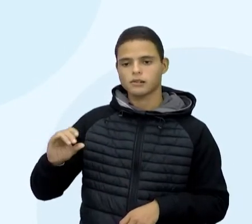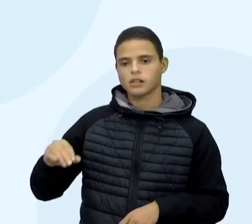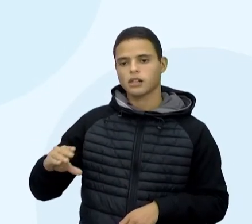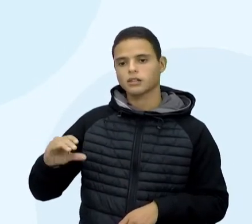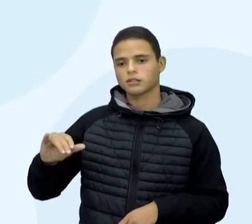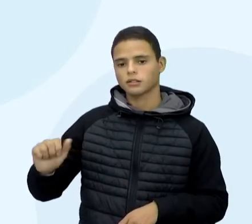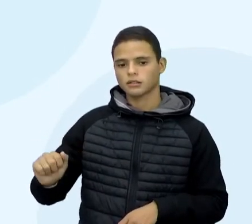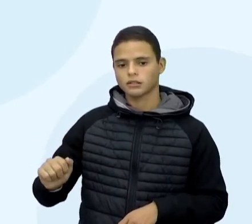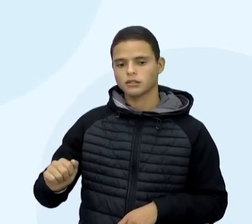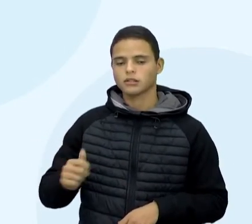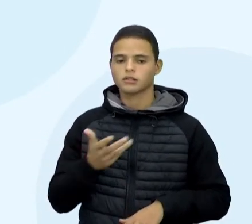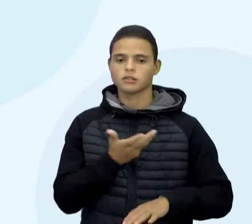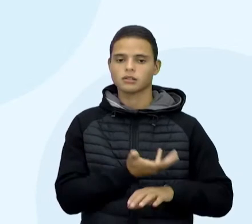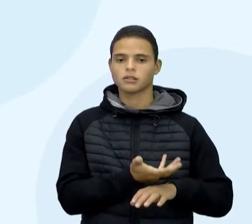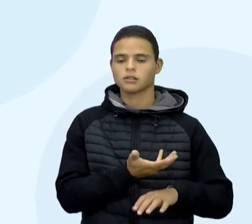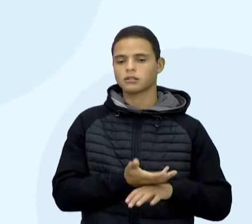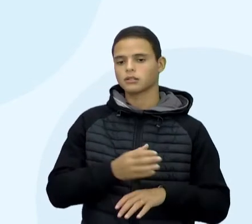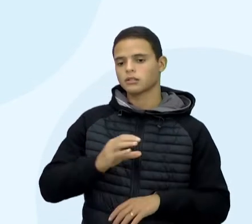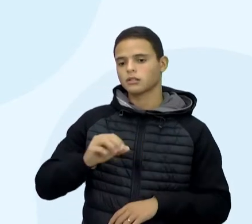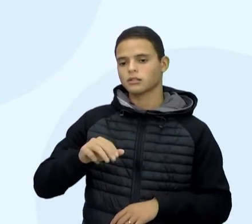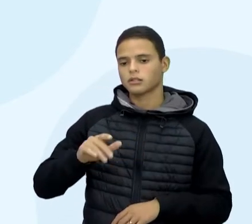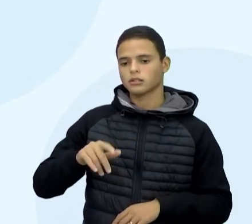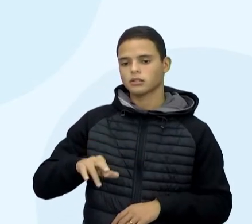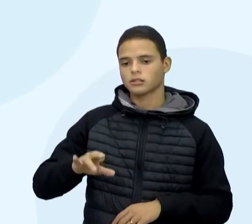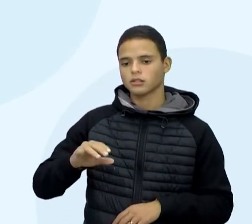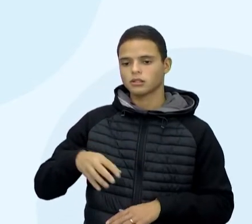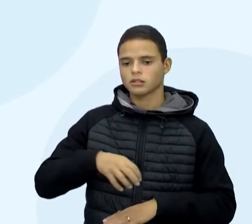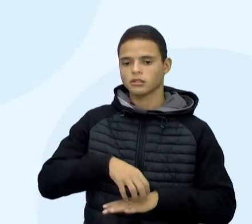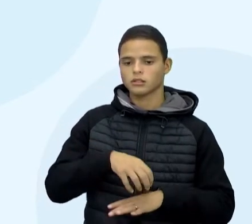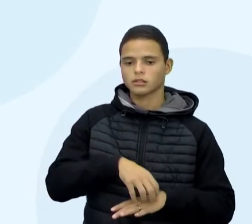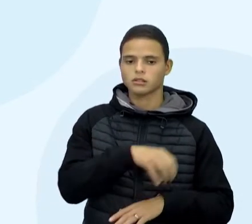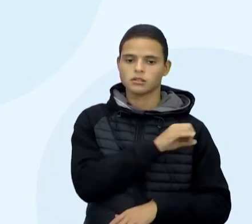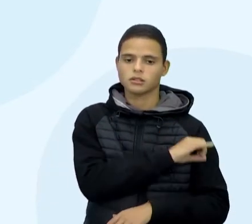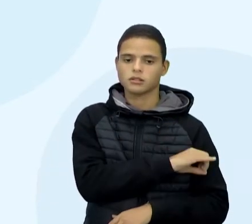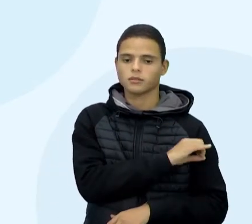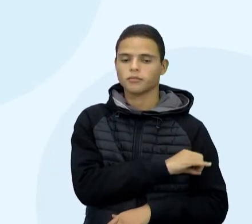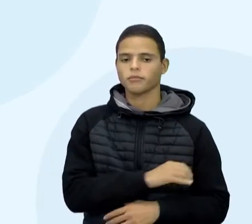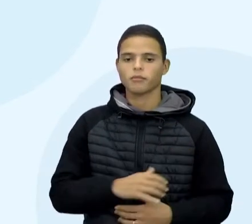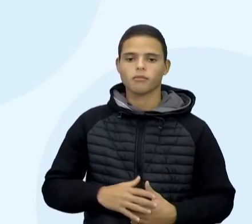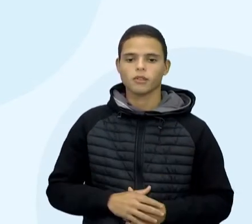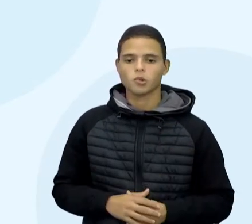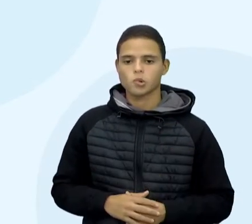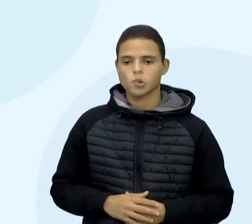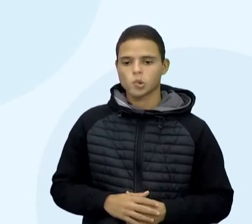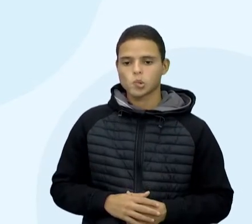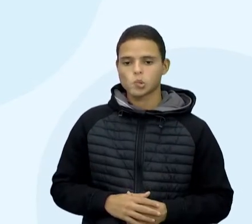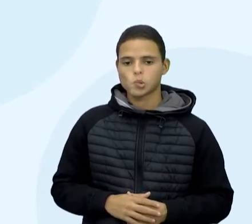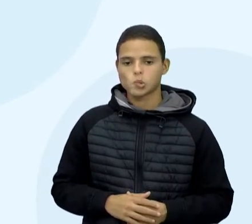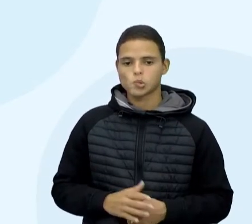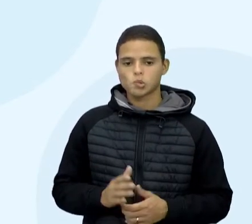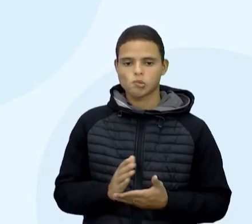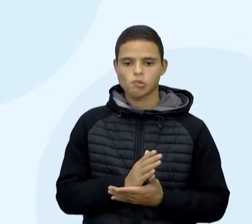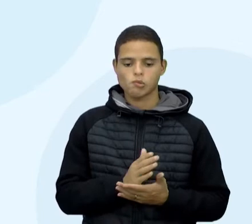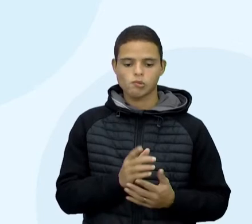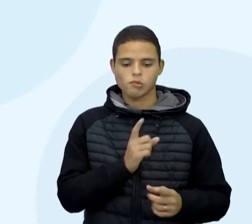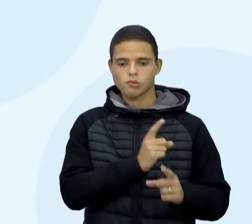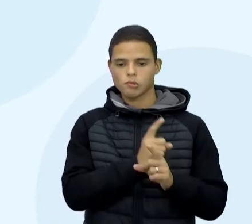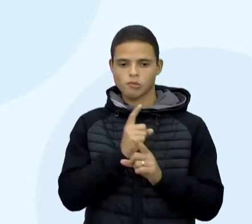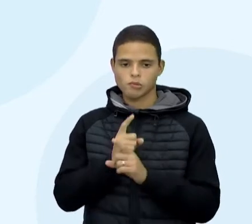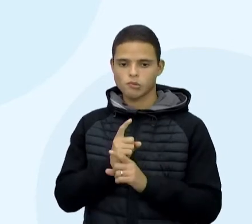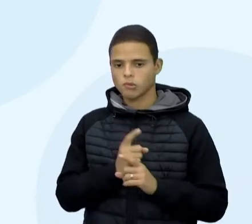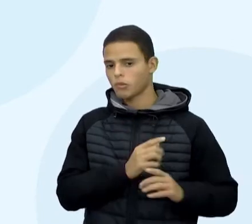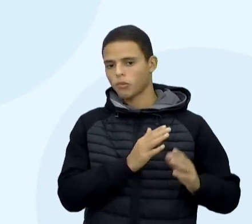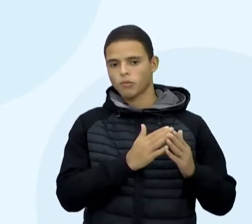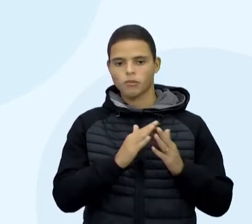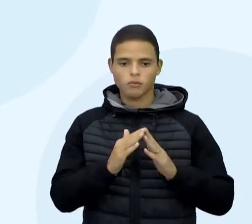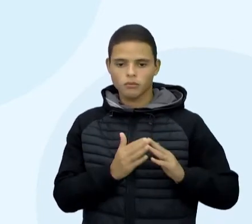da Gamboa, na zona central da cidade do Rio de Janeiro. Em suas encostas, localiza-se uma